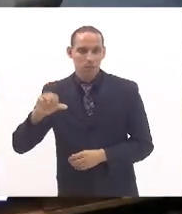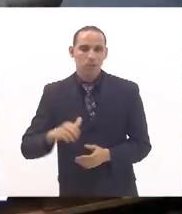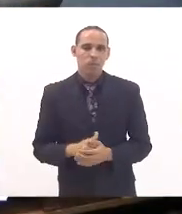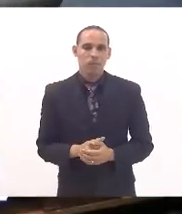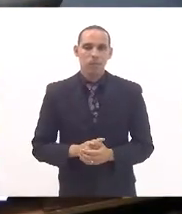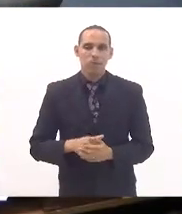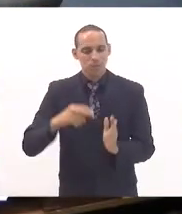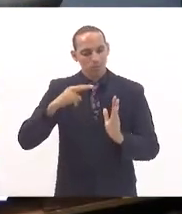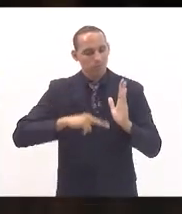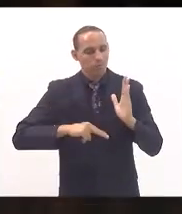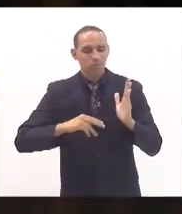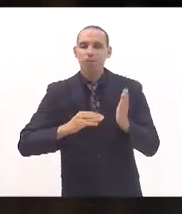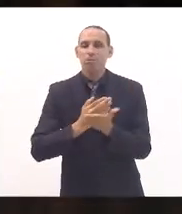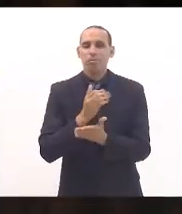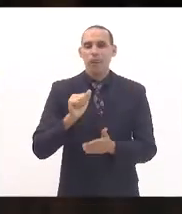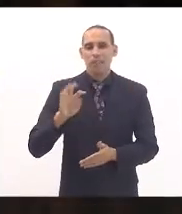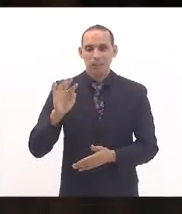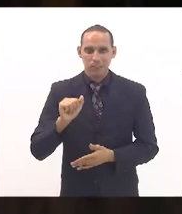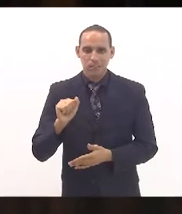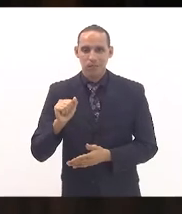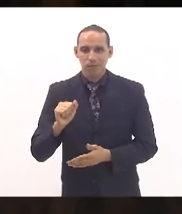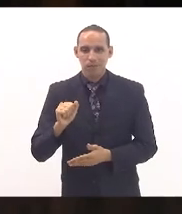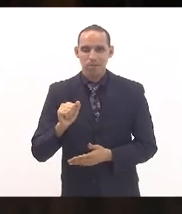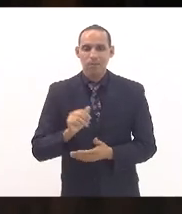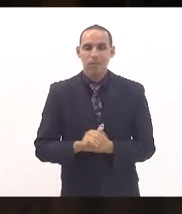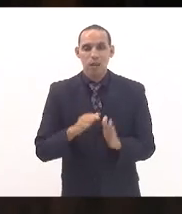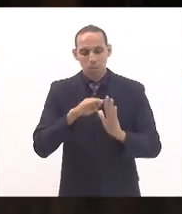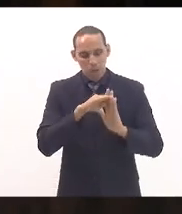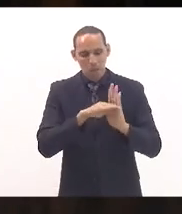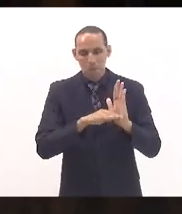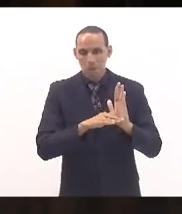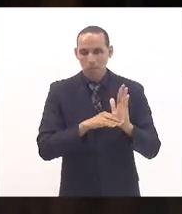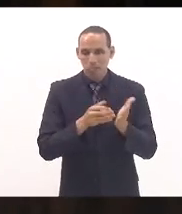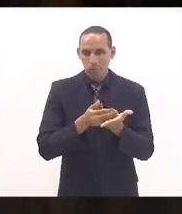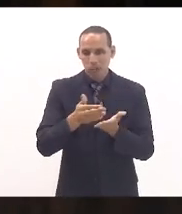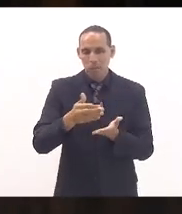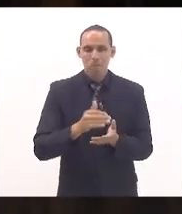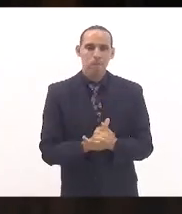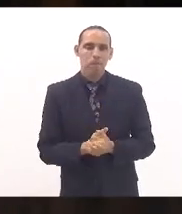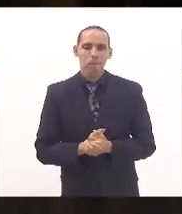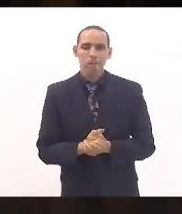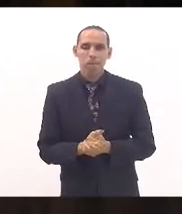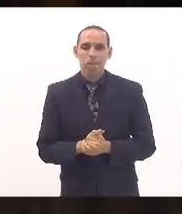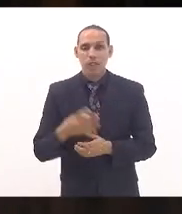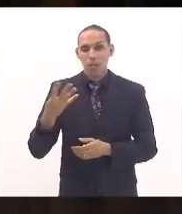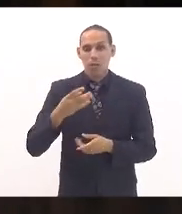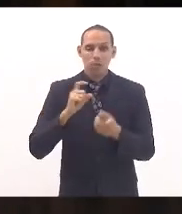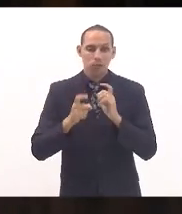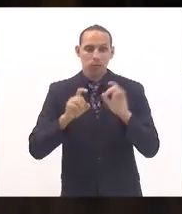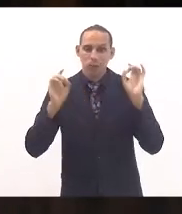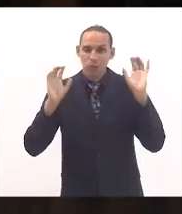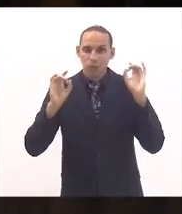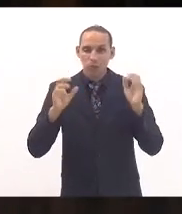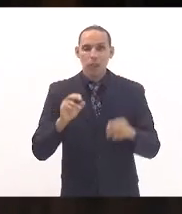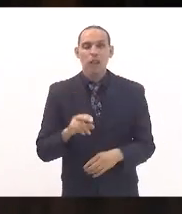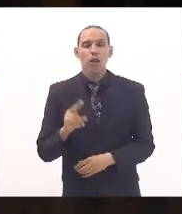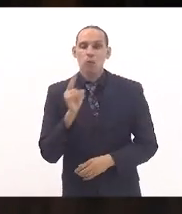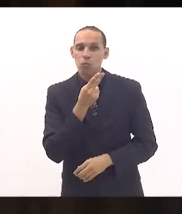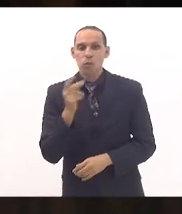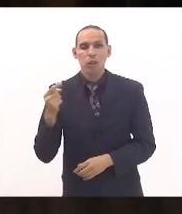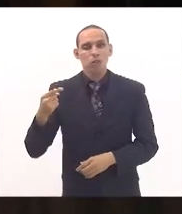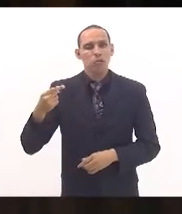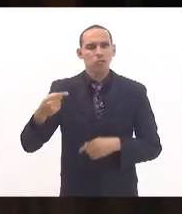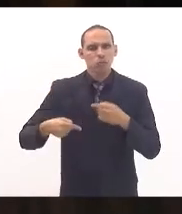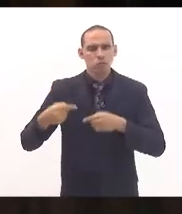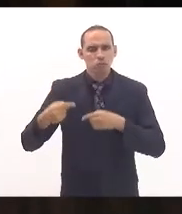minutos. Lida e aprovada a ata, passa-se à ordem do dia da 4ª sessão extraordinária. Em regime de urgência, em votação, em